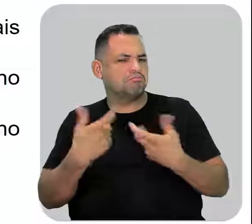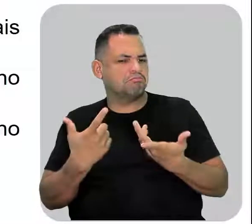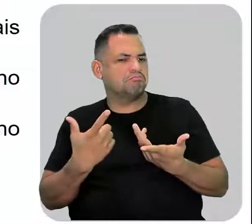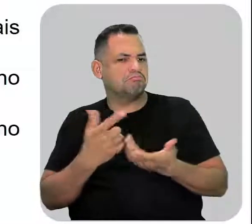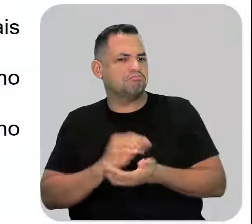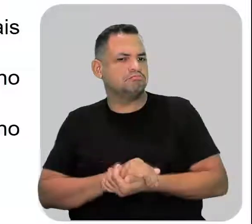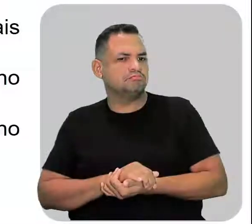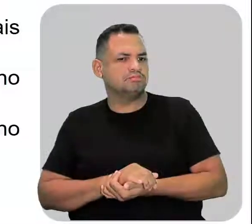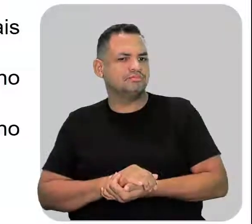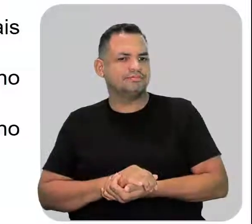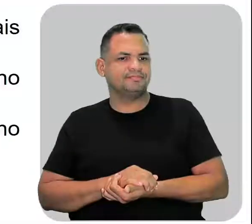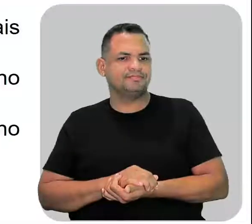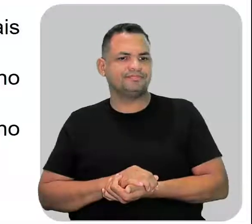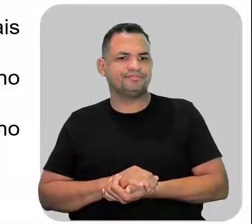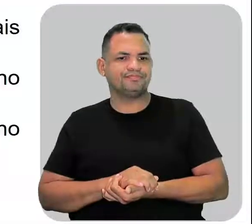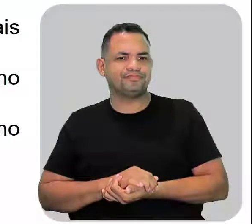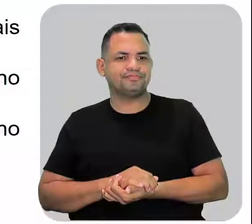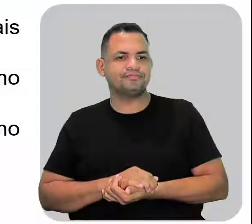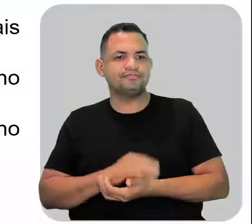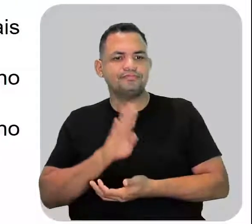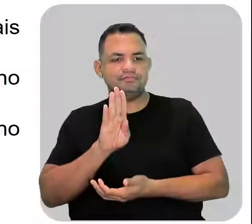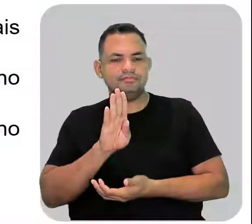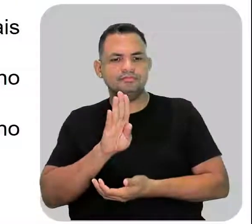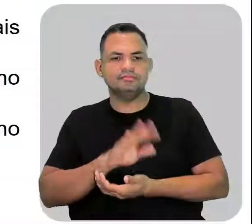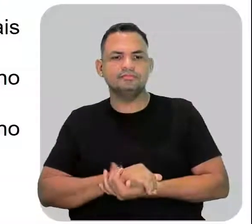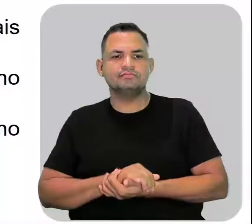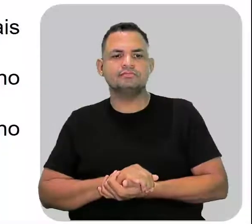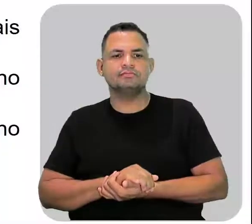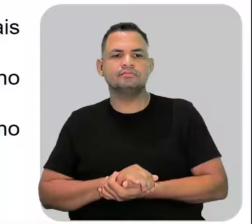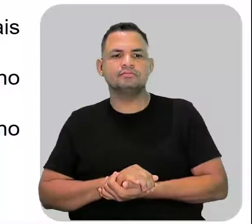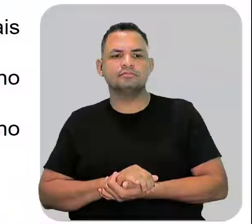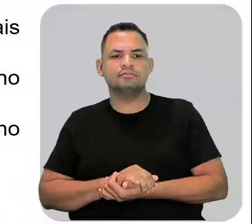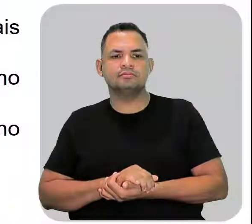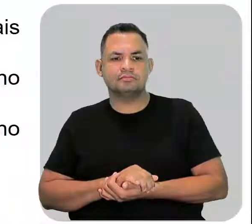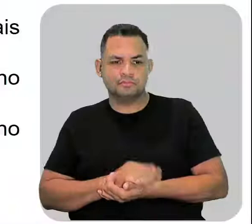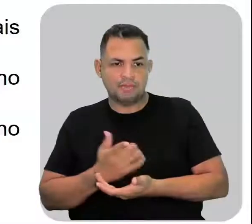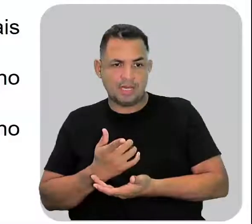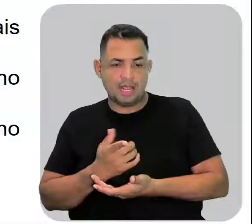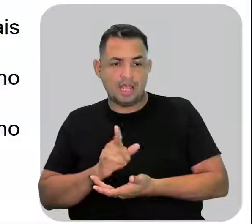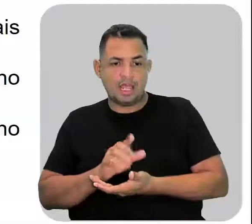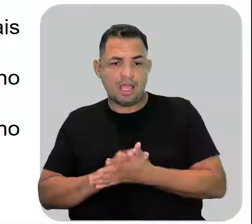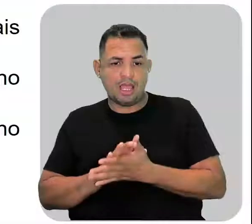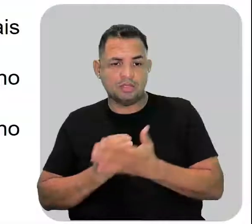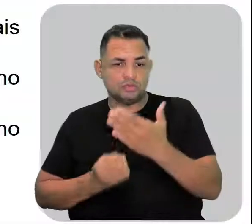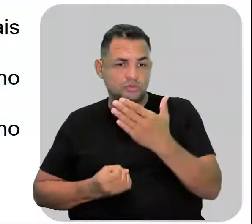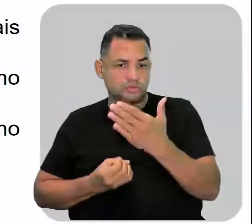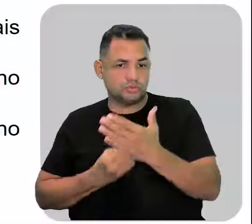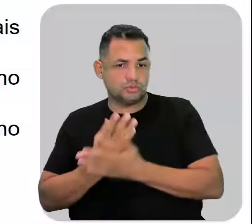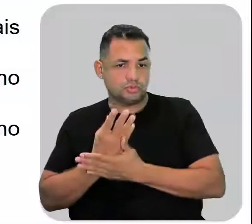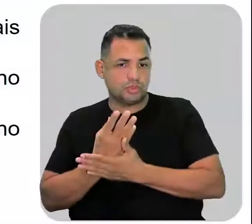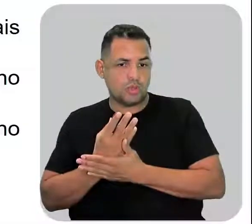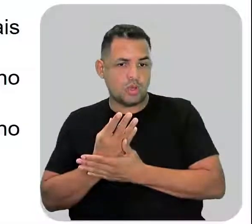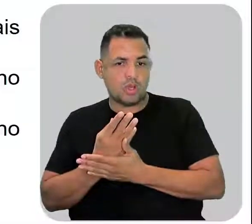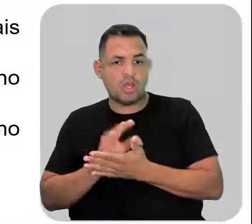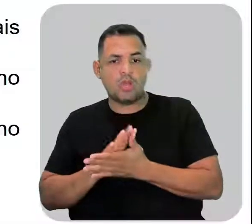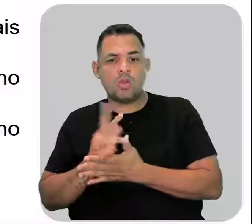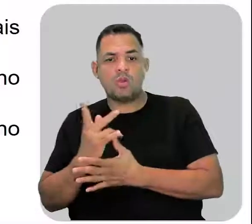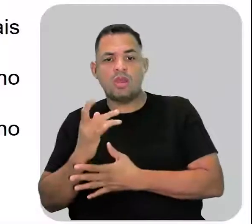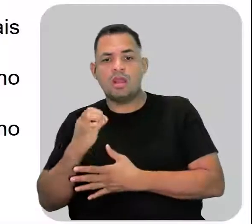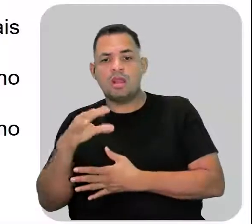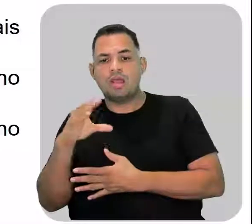né? Para mim é possível. Letra B. Será originado um